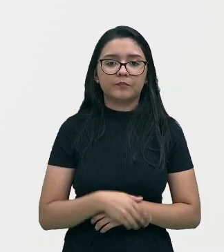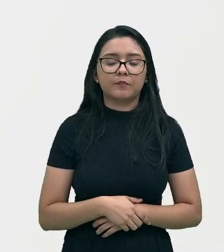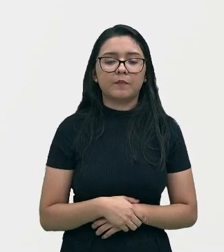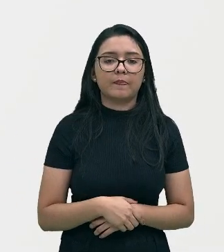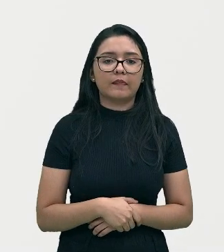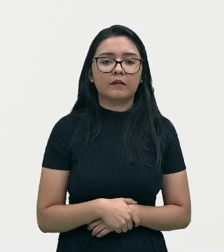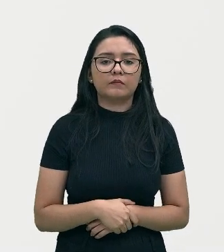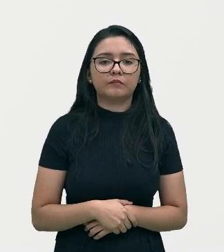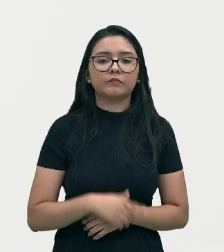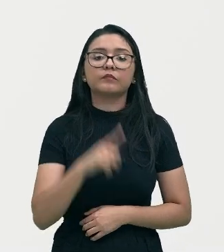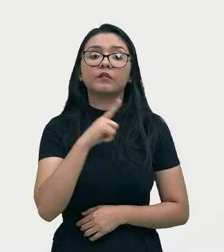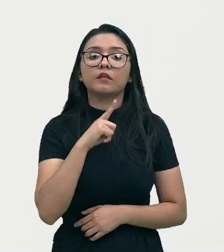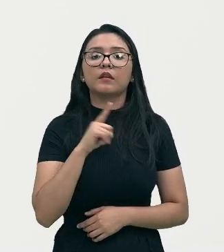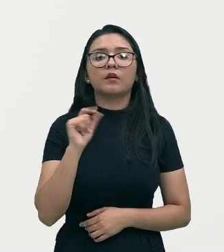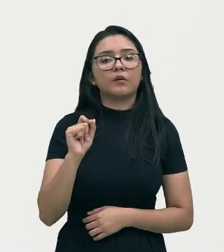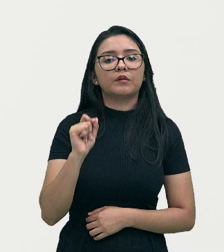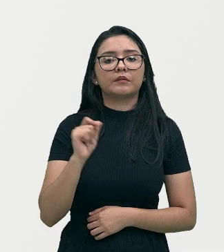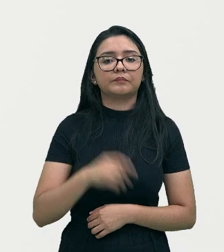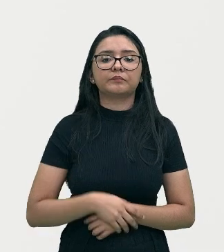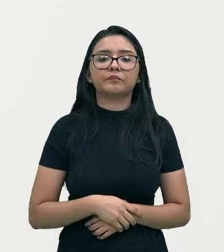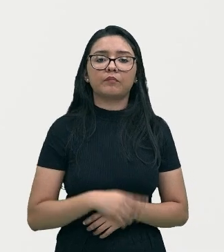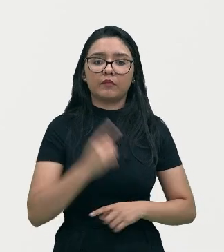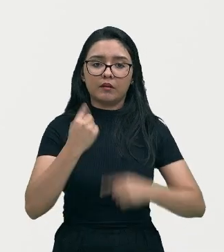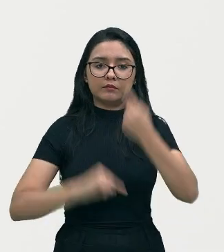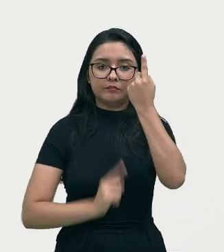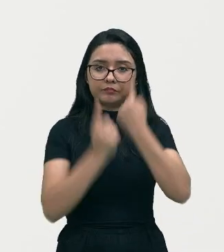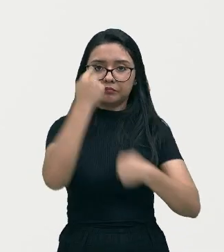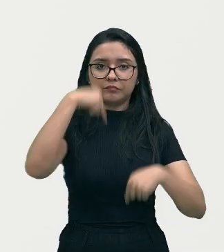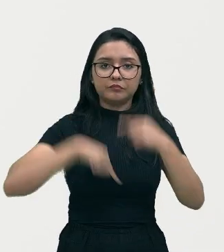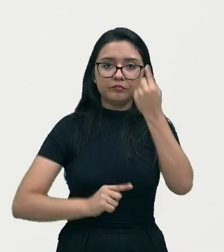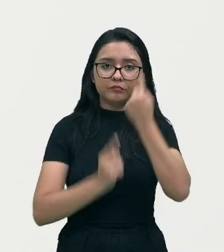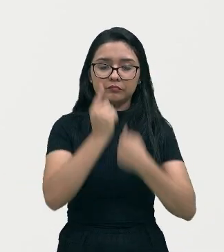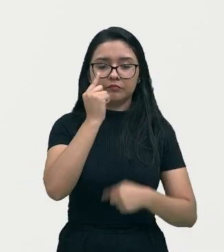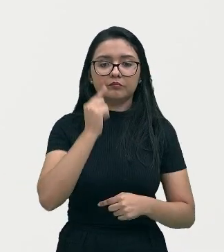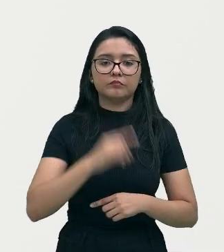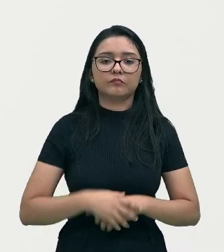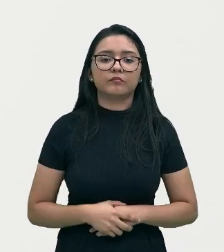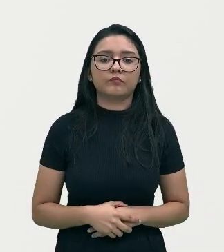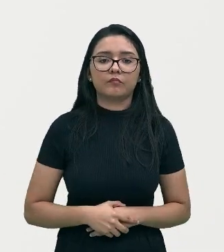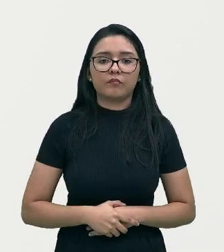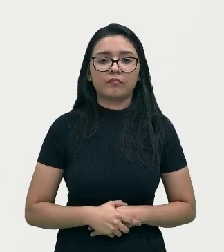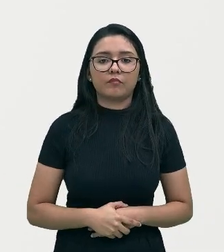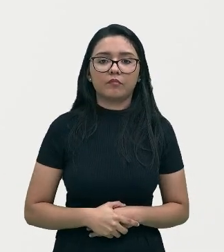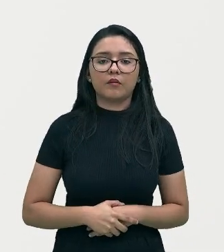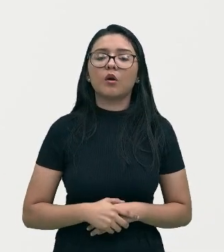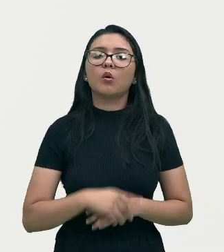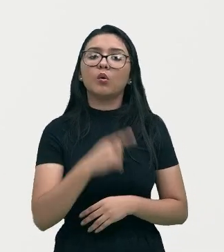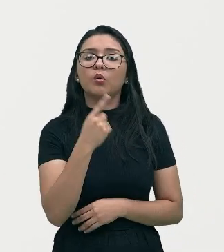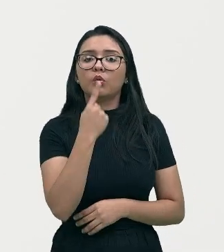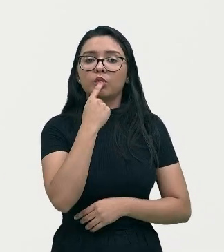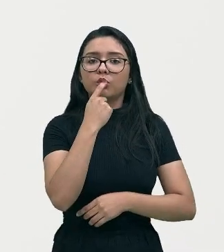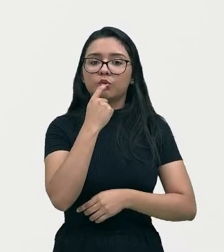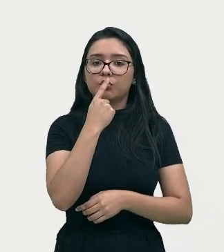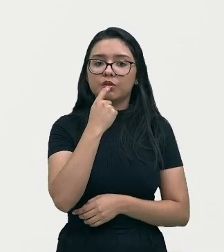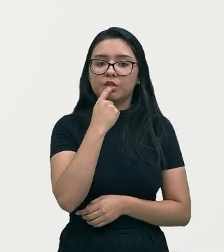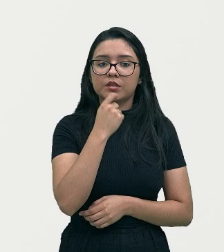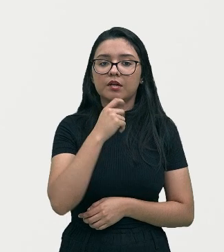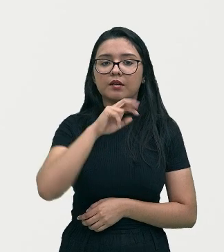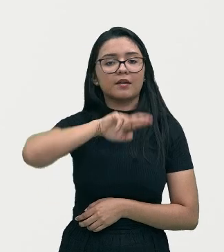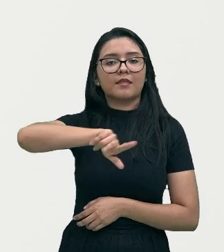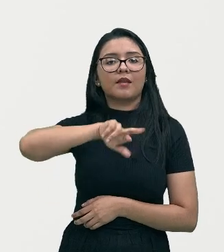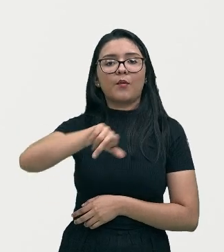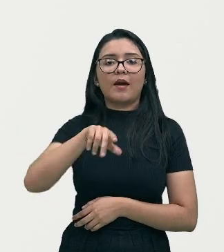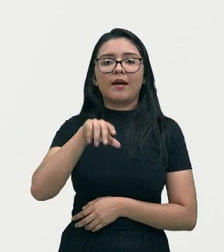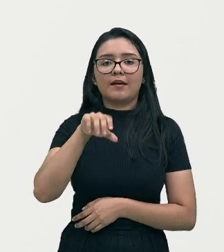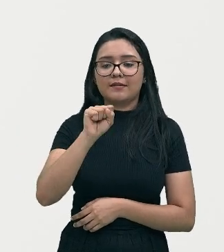a gente tem aí o seu sistema circulatório, tá? E aí o sangue dele não vai ser chamado de sangue na realidade,